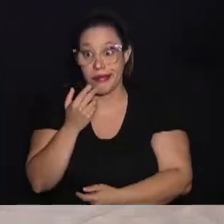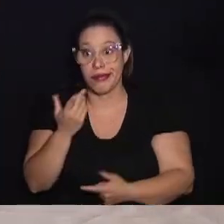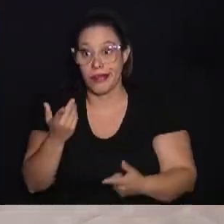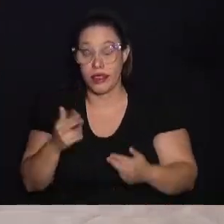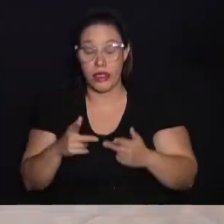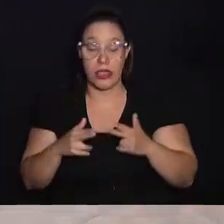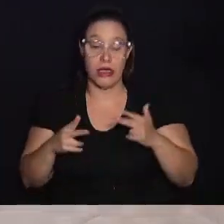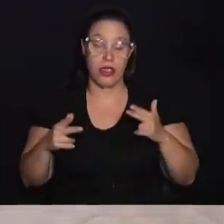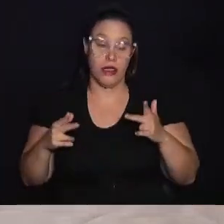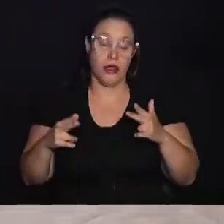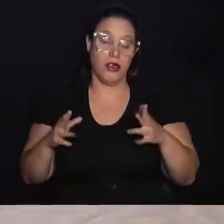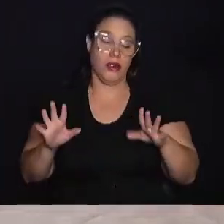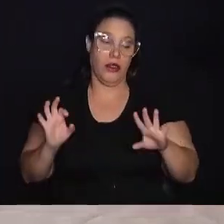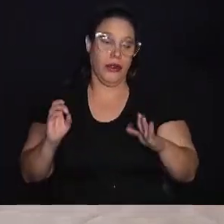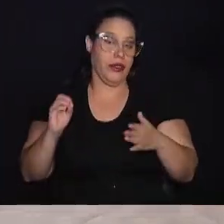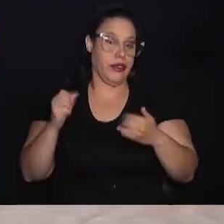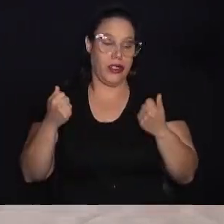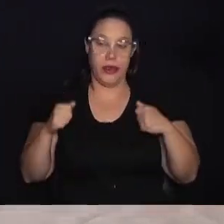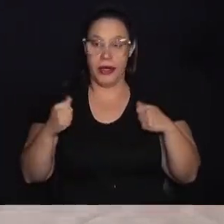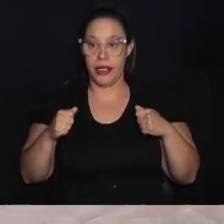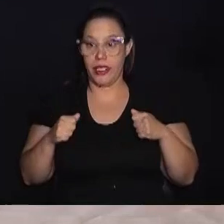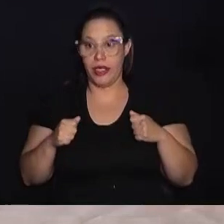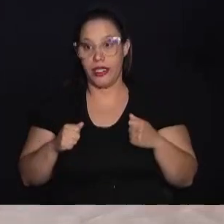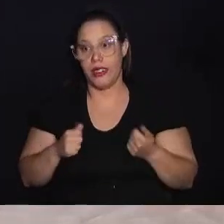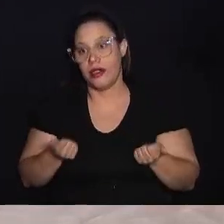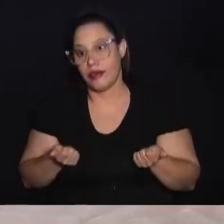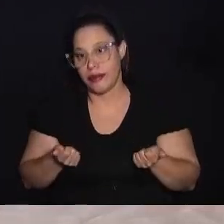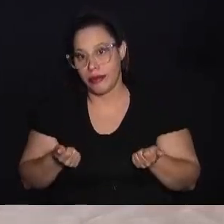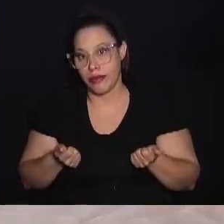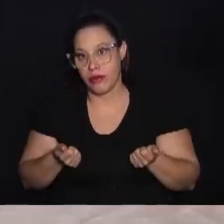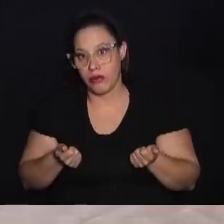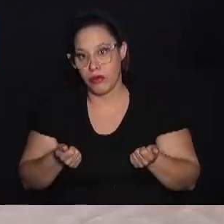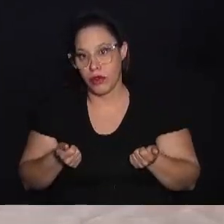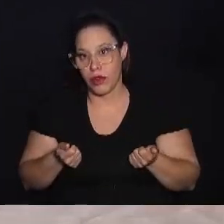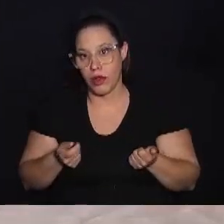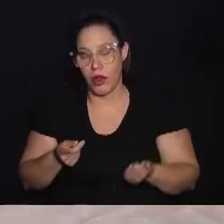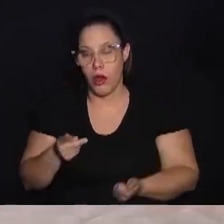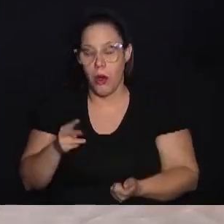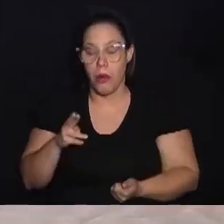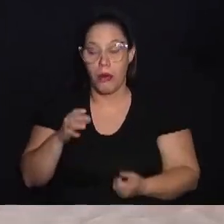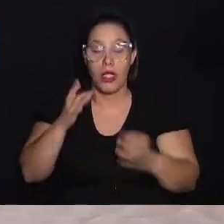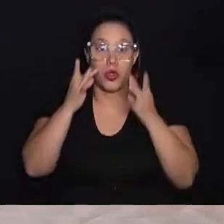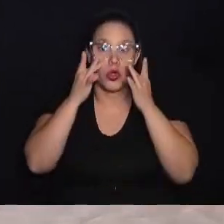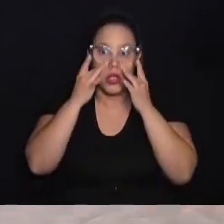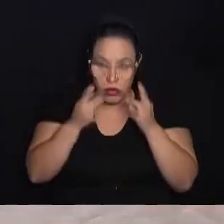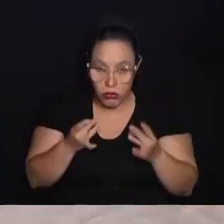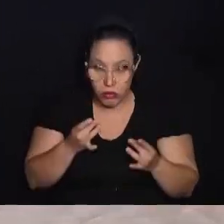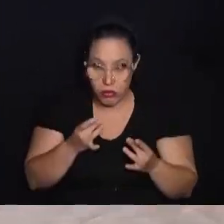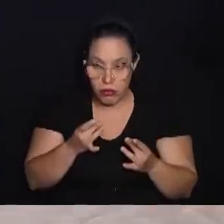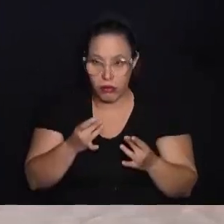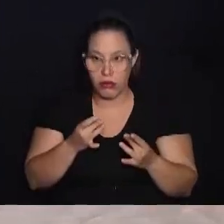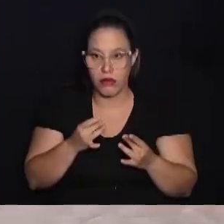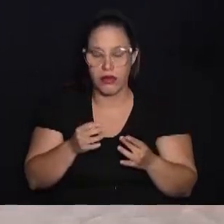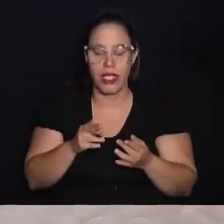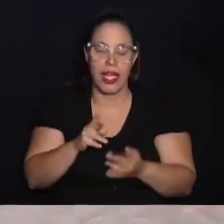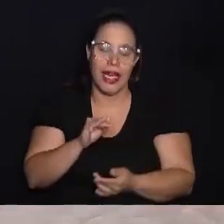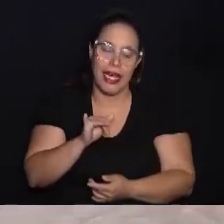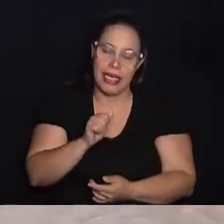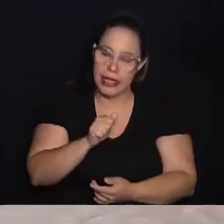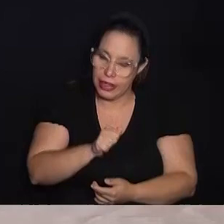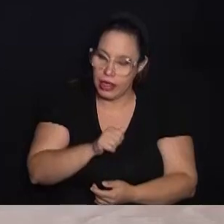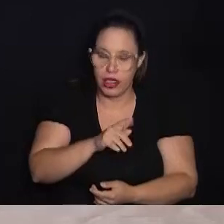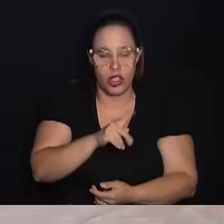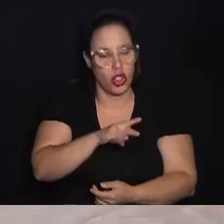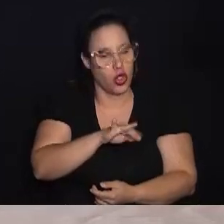eventualmente supérfluos, porque você foi ao supermercado para comprar aquilo que estava com preço muito chamativo. Então, lista de compras imprescindível